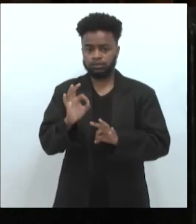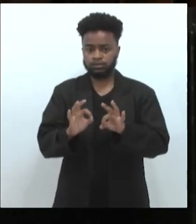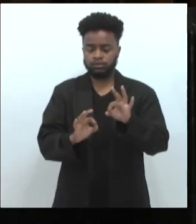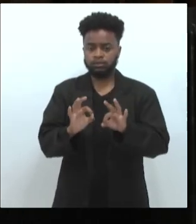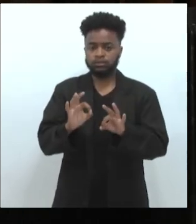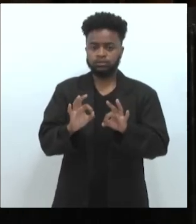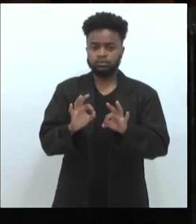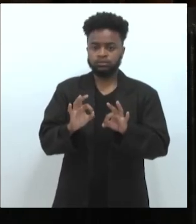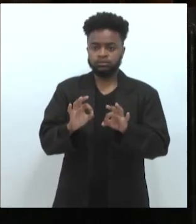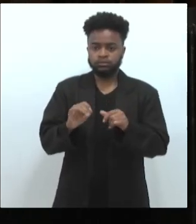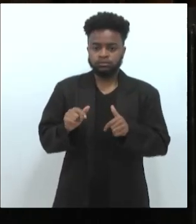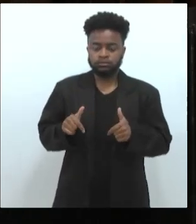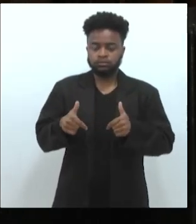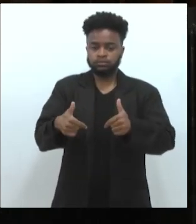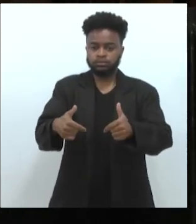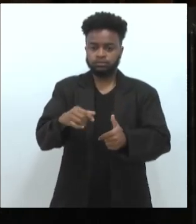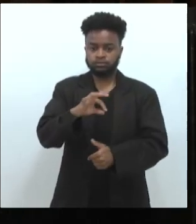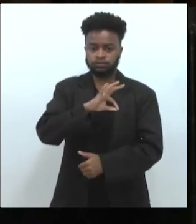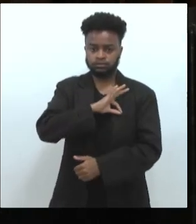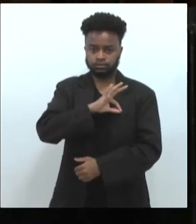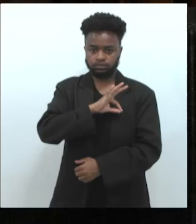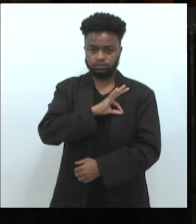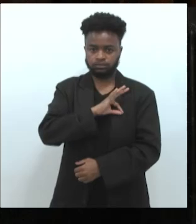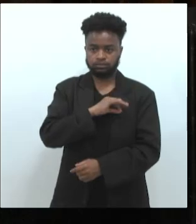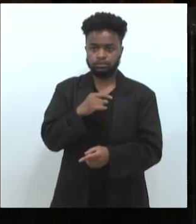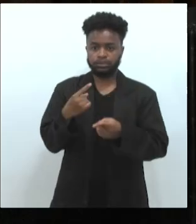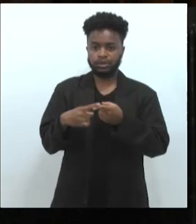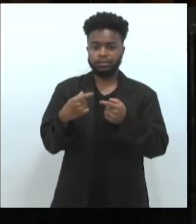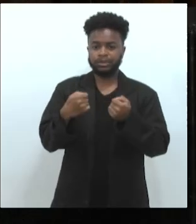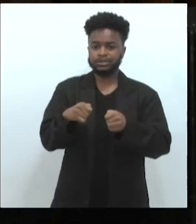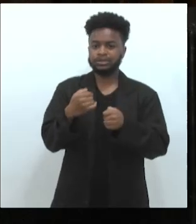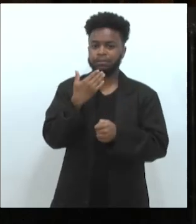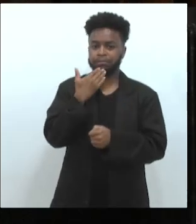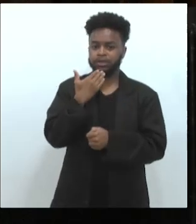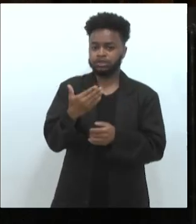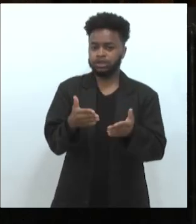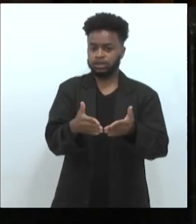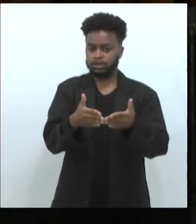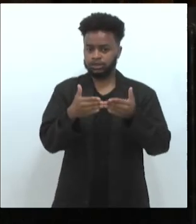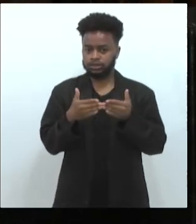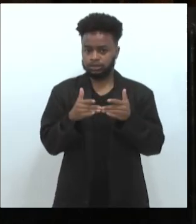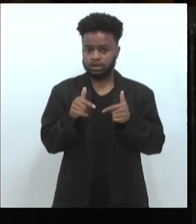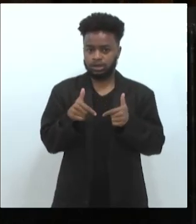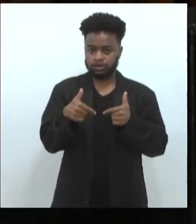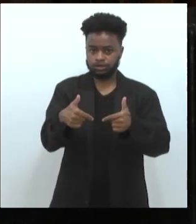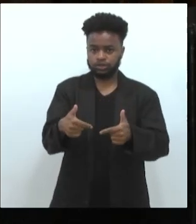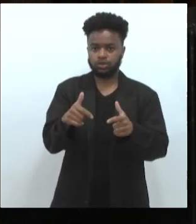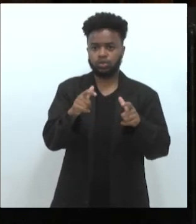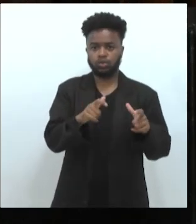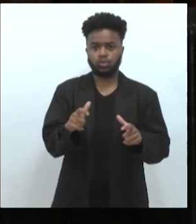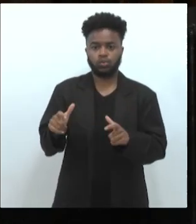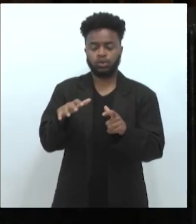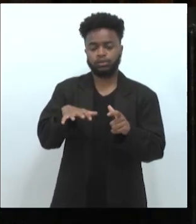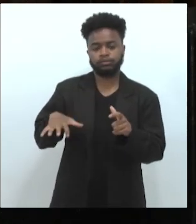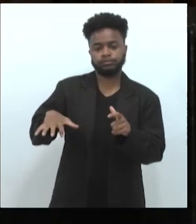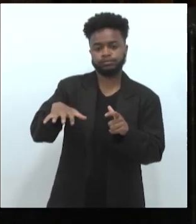da operação policial, ter que pedir licença para atuar em determinadas